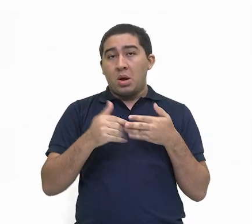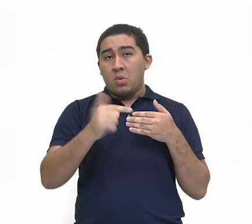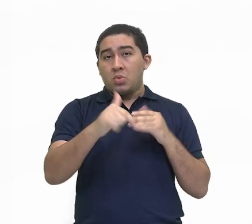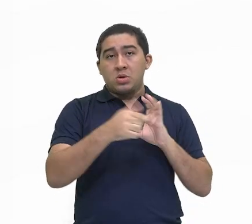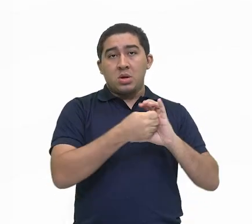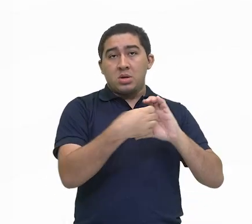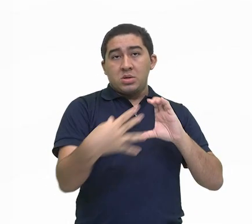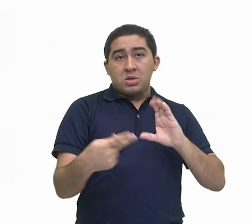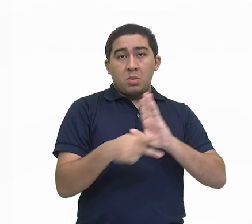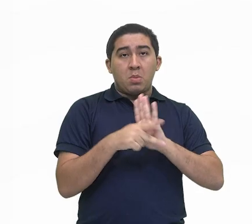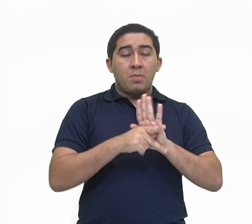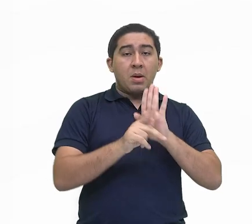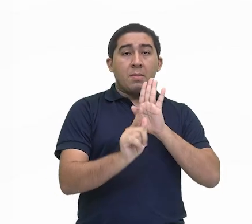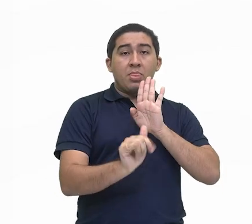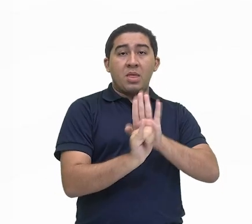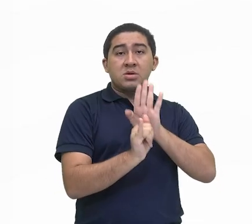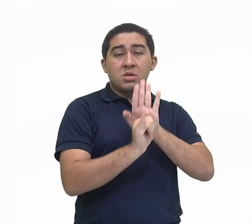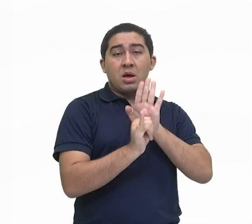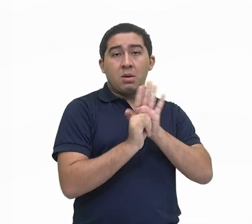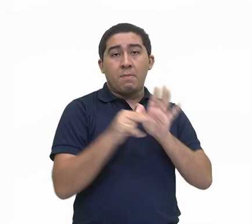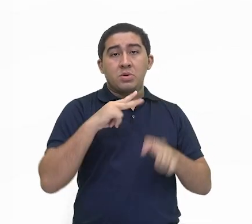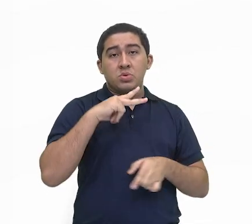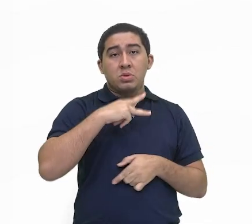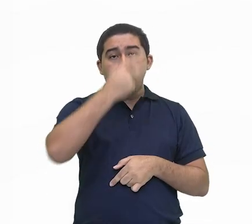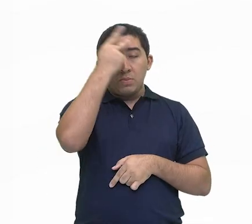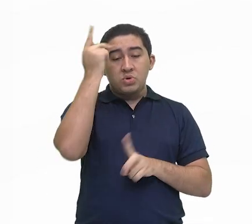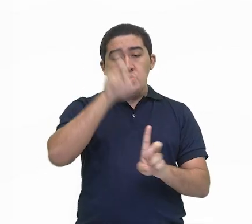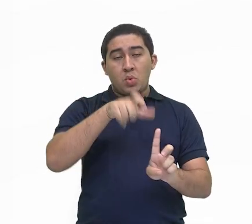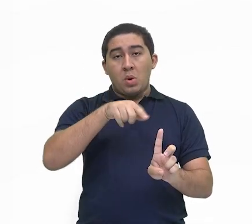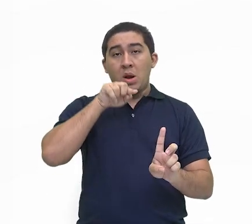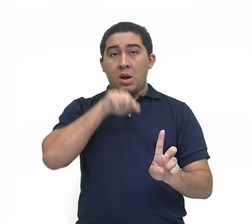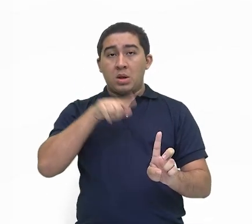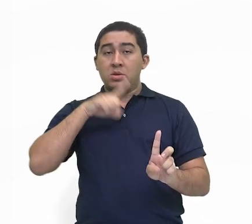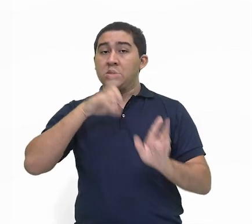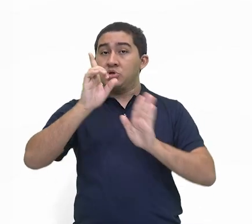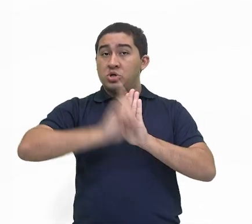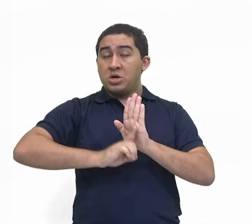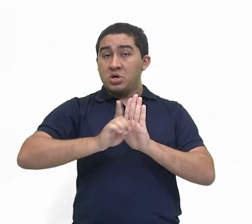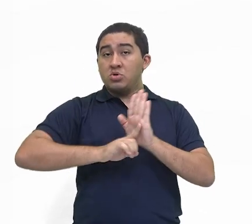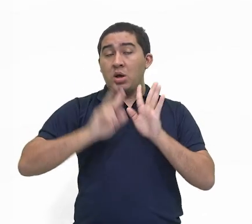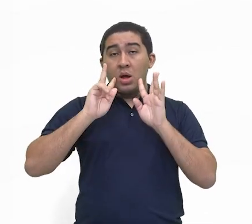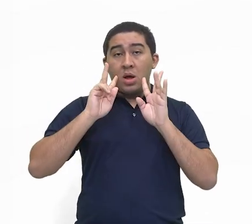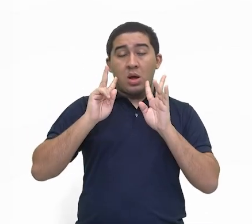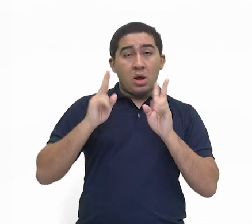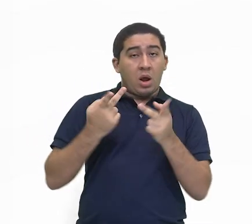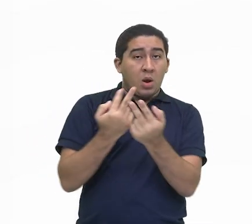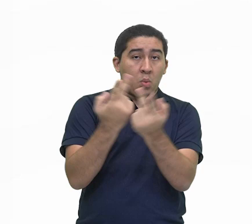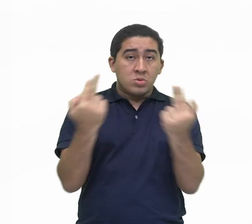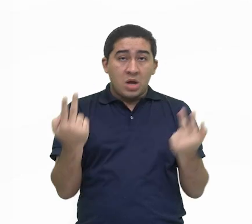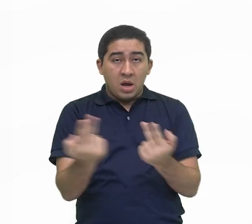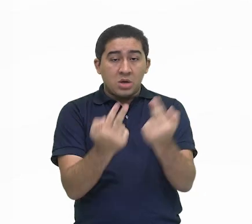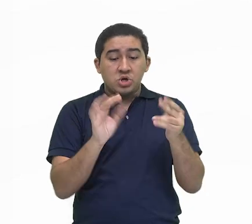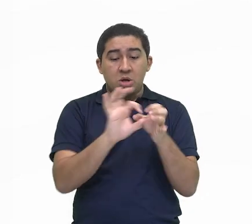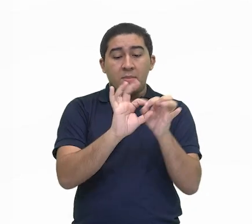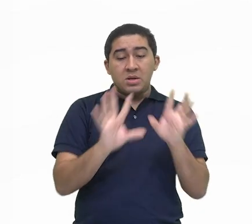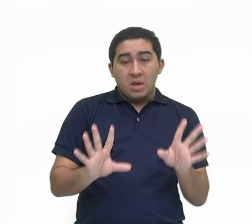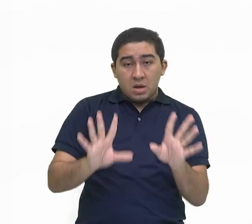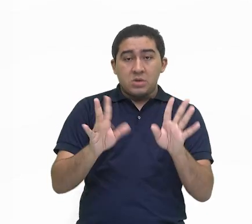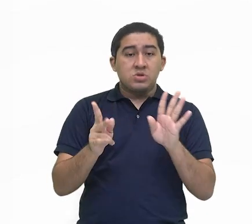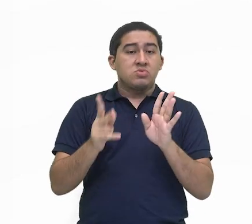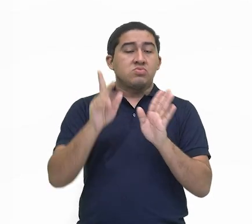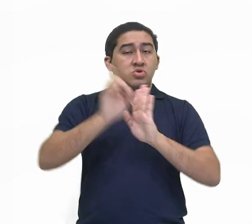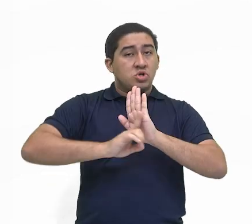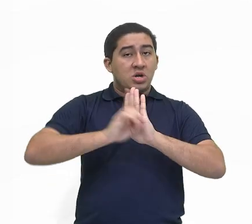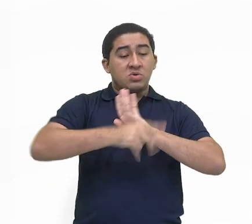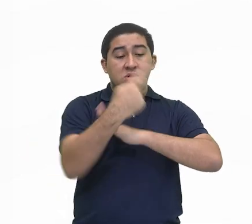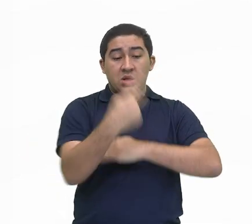ser humano, ele tem direito à vida, ele tem direito à liberdade, à igualdade, à dignidade, ele tem direitos. Né?